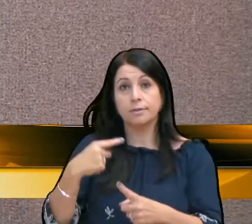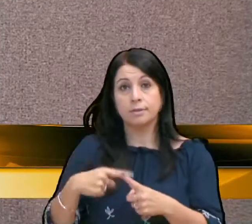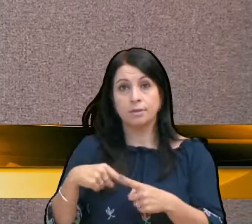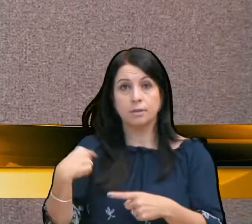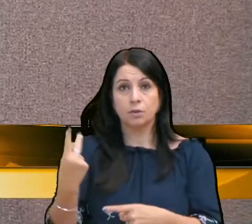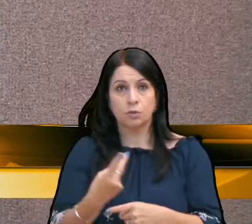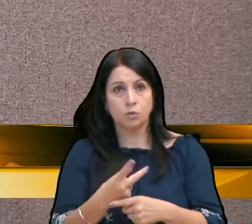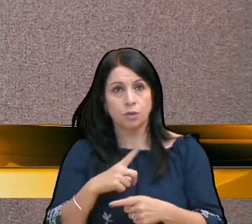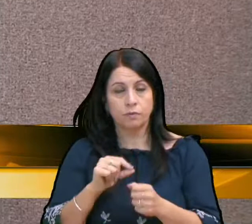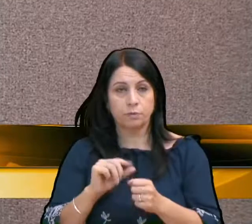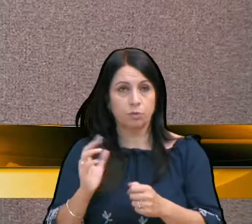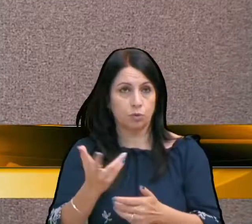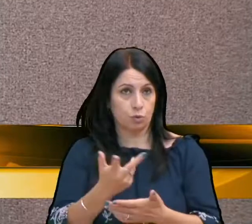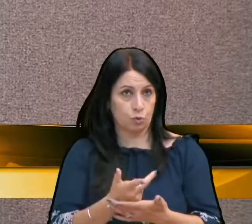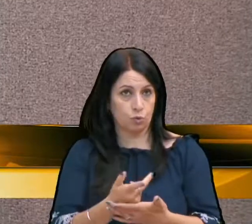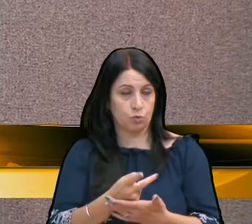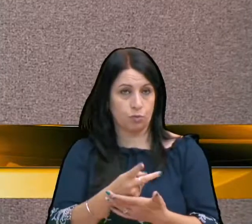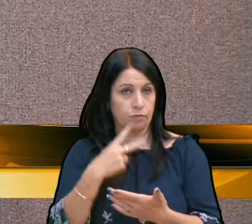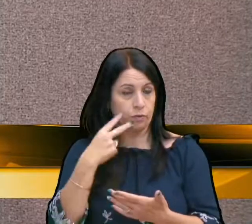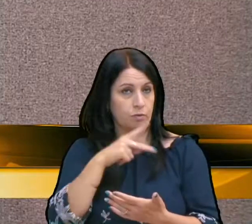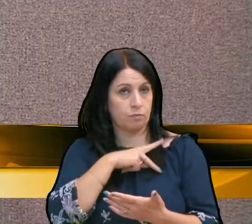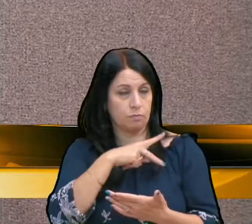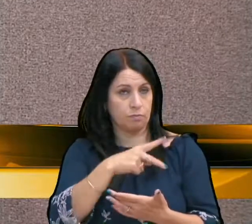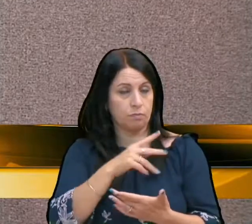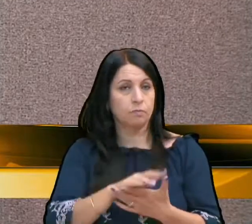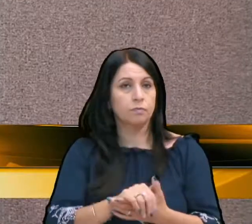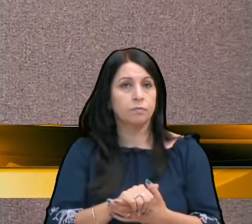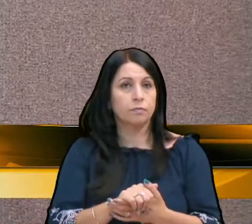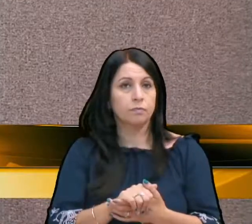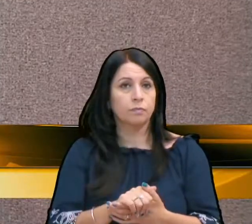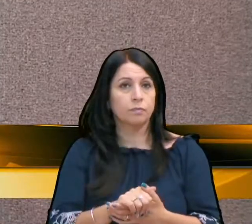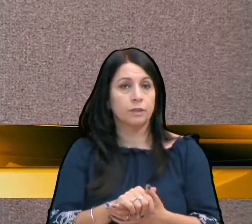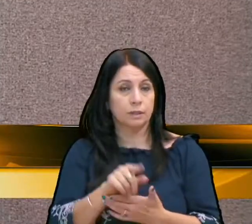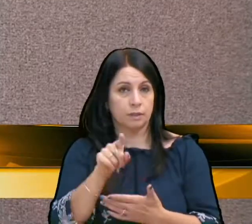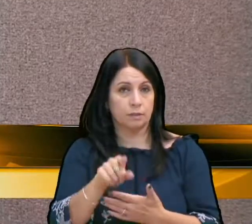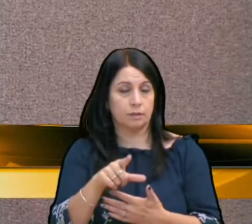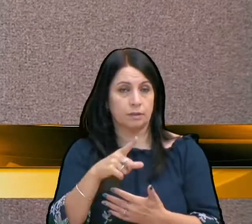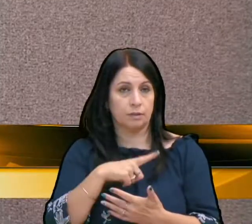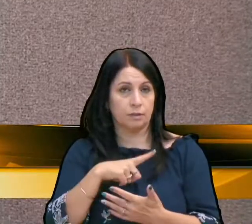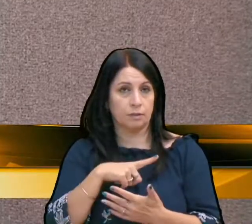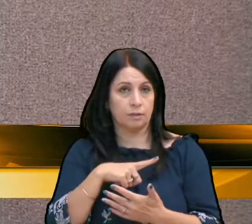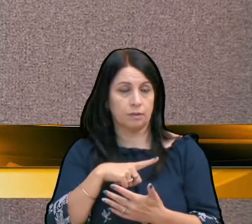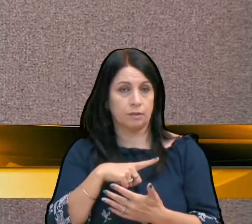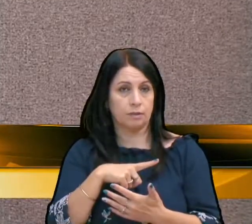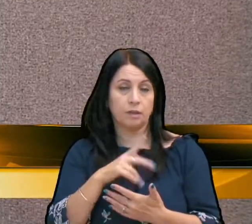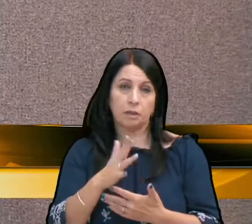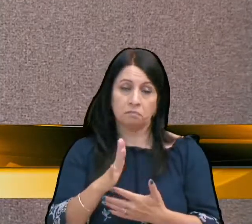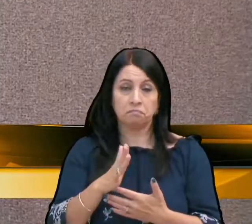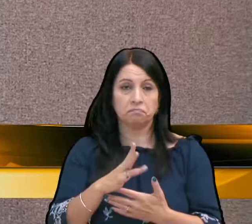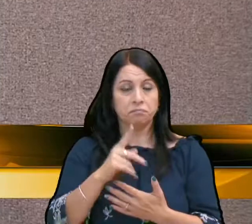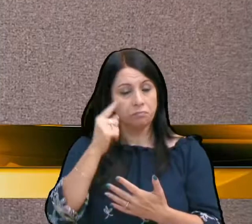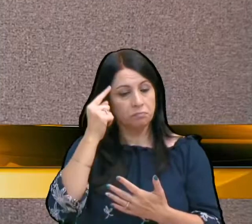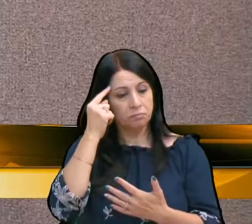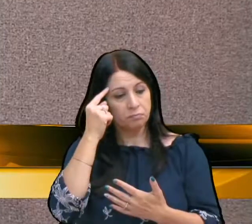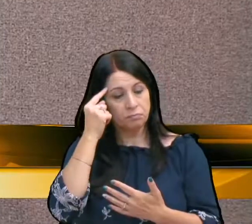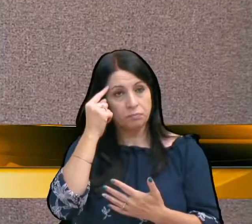nós fazemos de tudo, vereador, presidente, que Vossa Excelência agora está tendo talvez uma noção